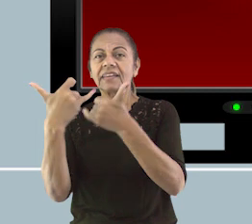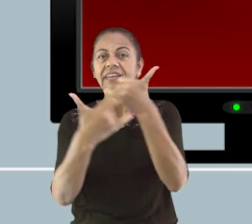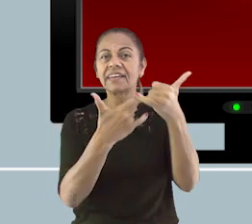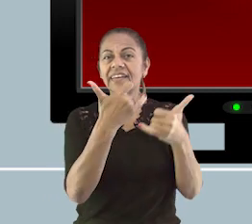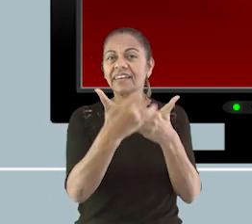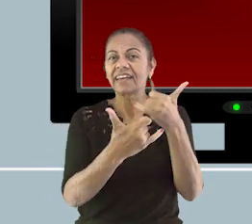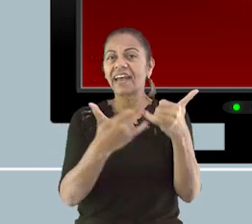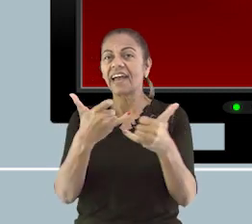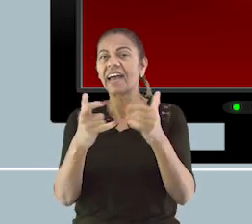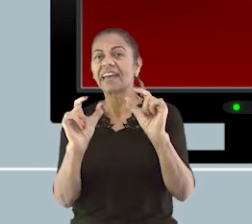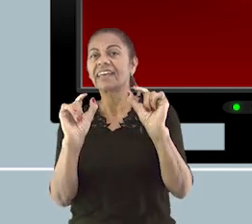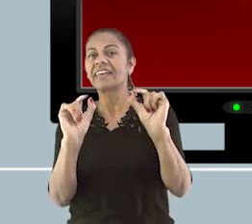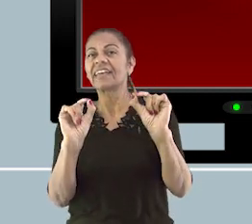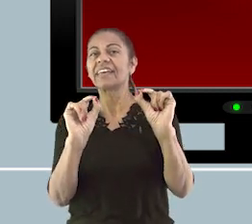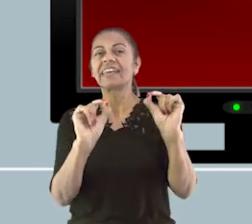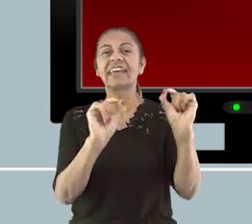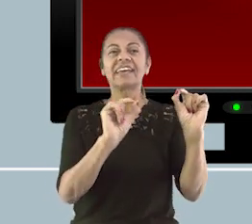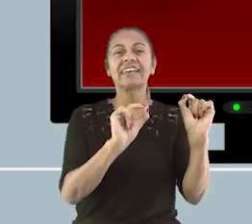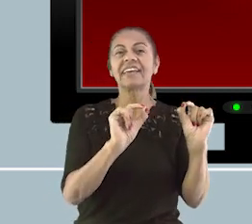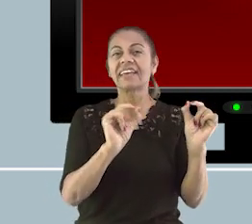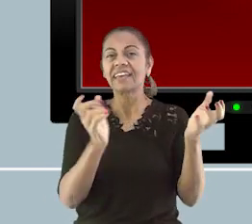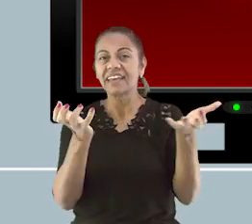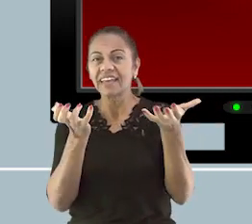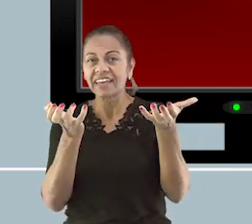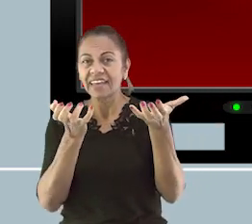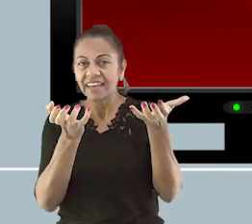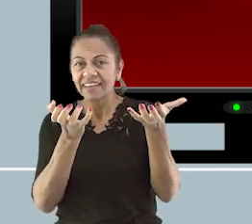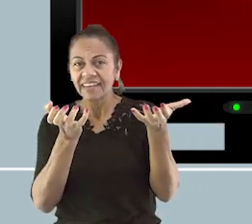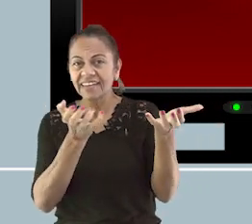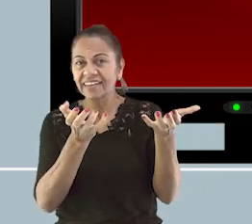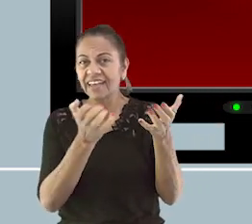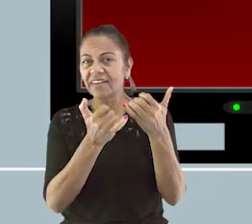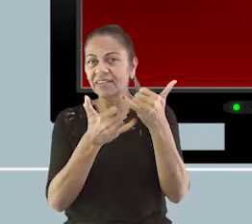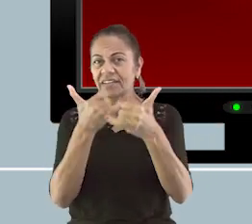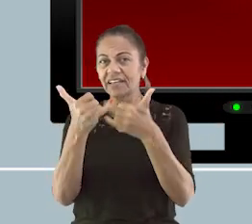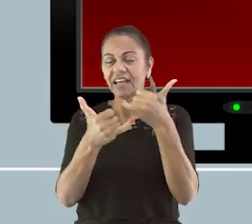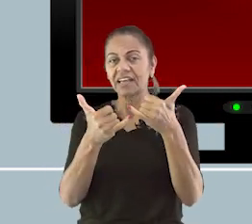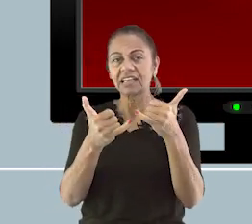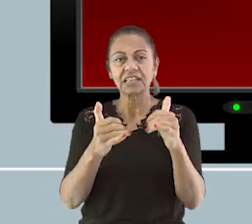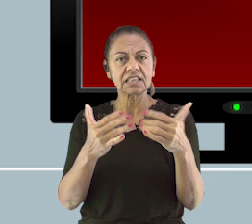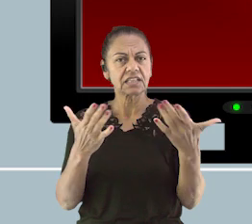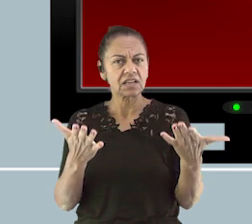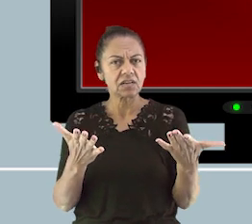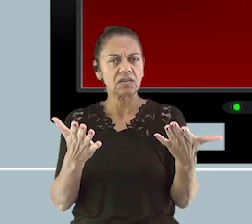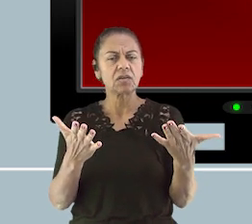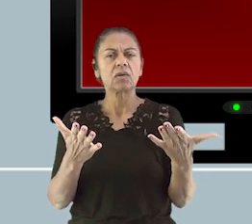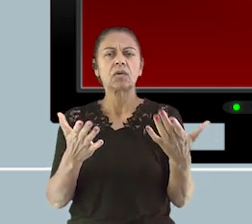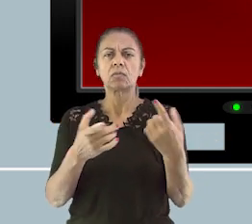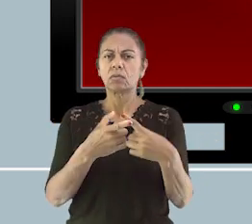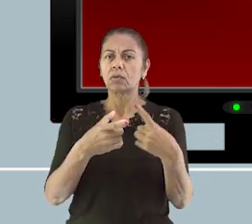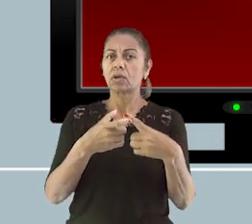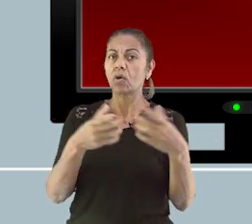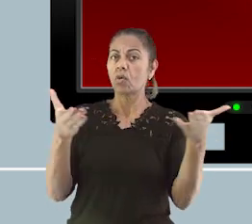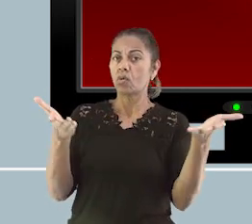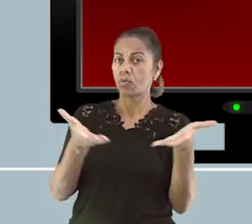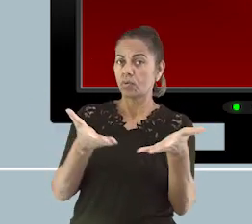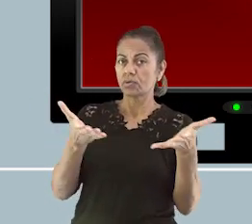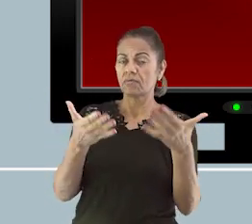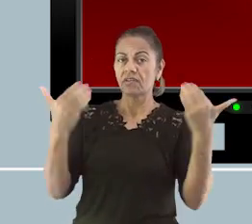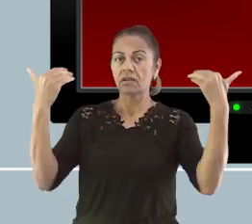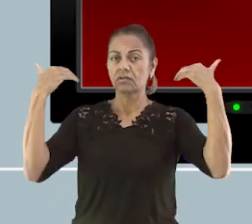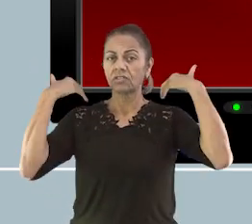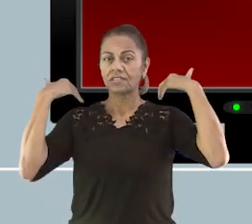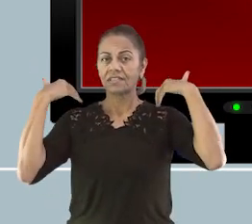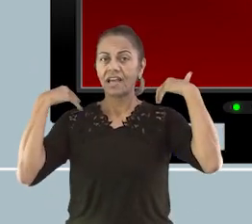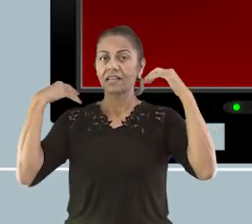brincar, quem quer brincar um pouco aí? Vocês querem? E como estamos falando de